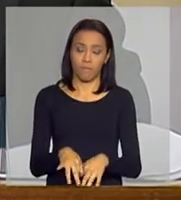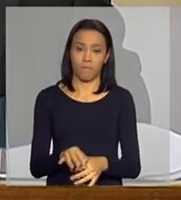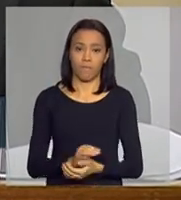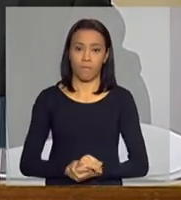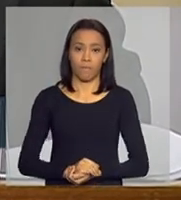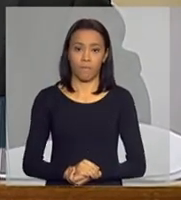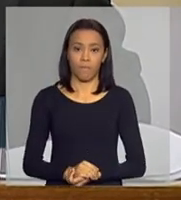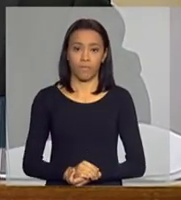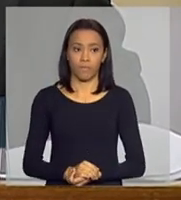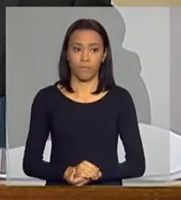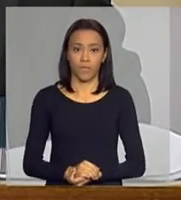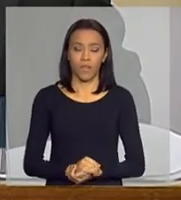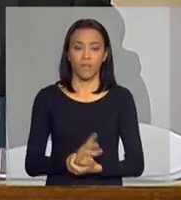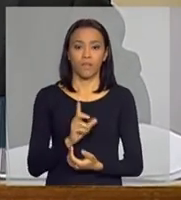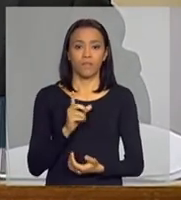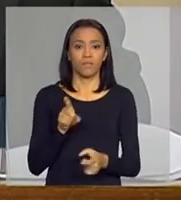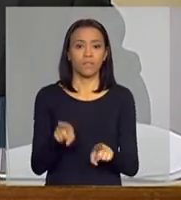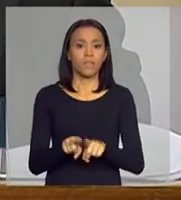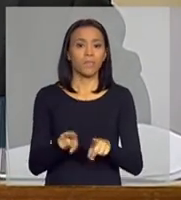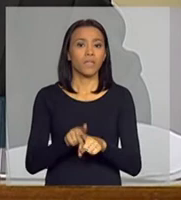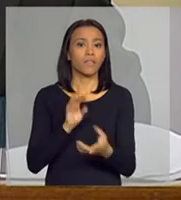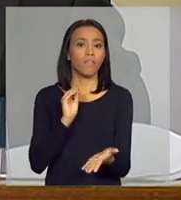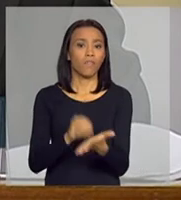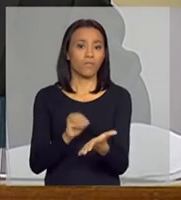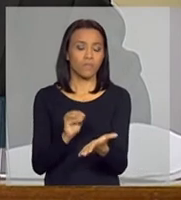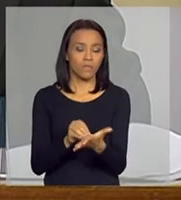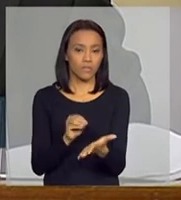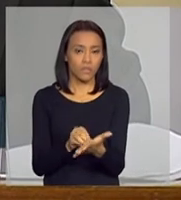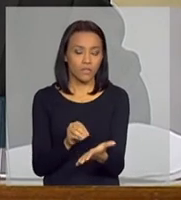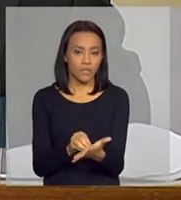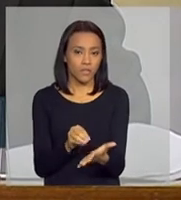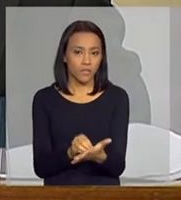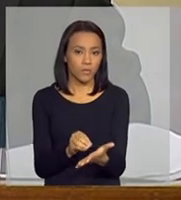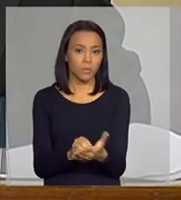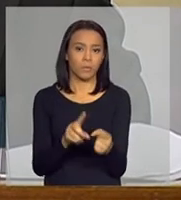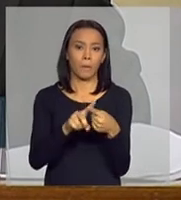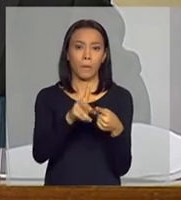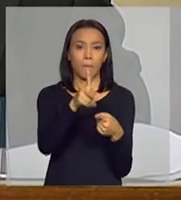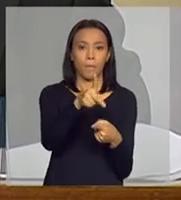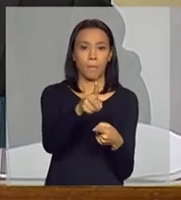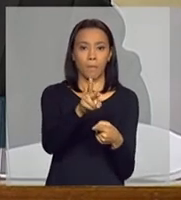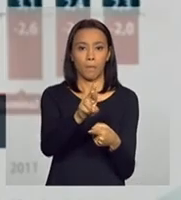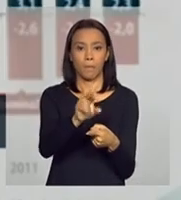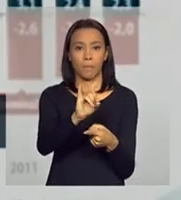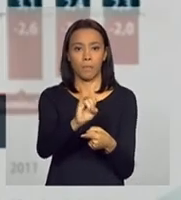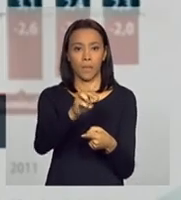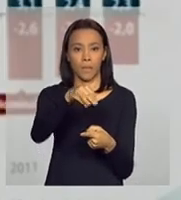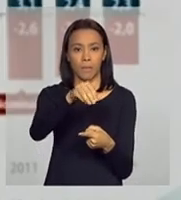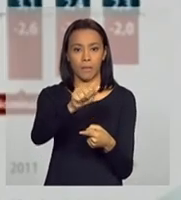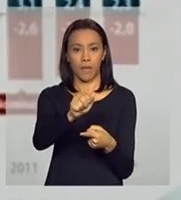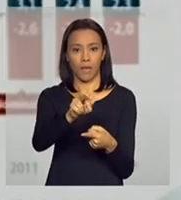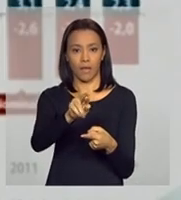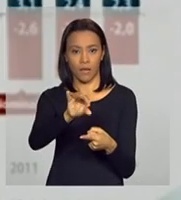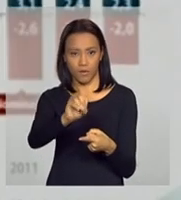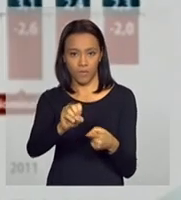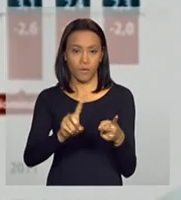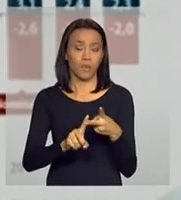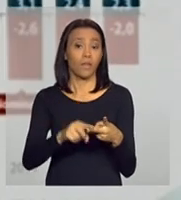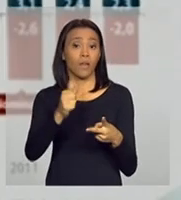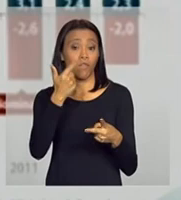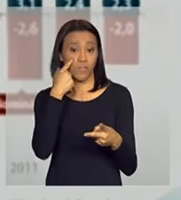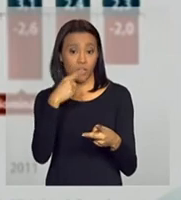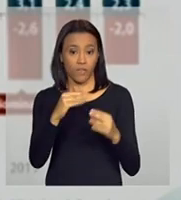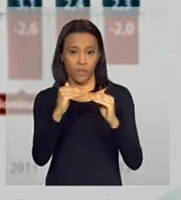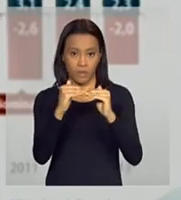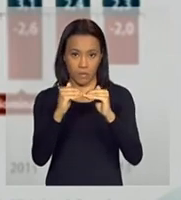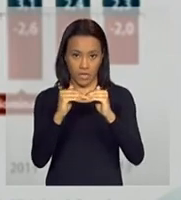e é está faltando a o primário isto então Aqui nós temos a parte de